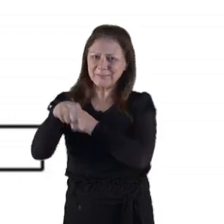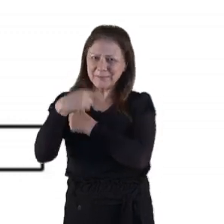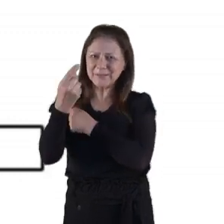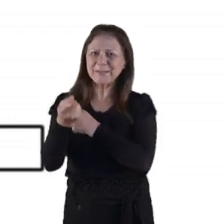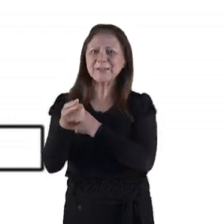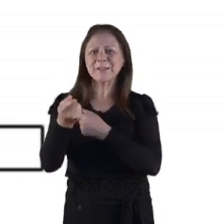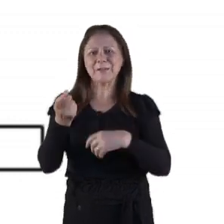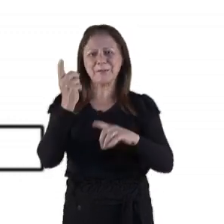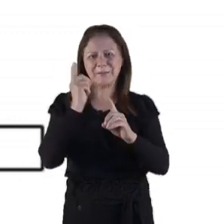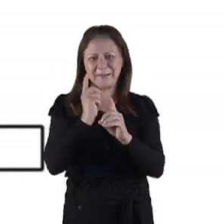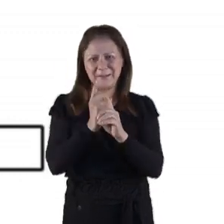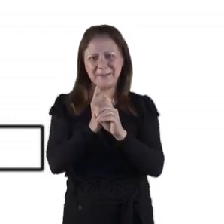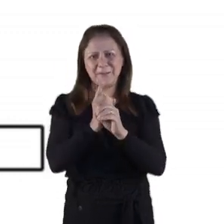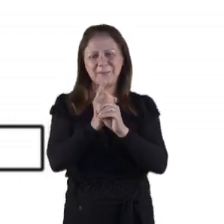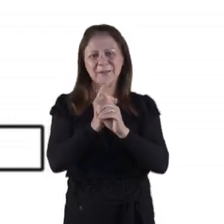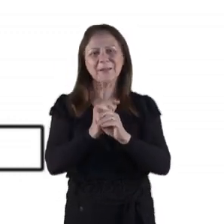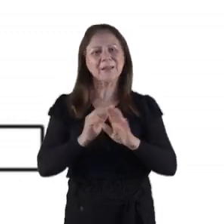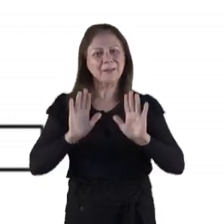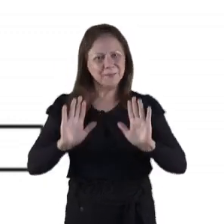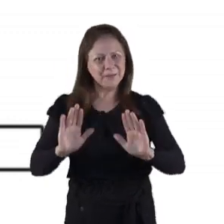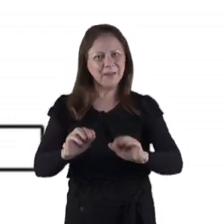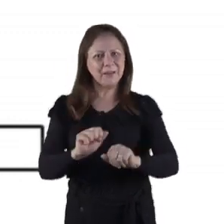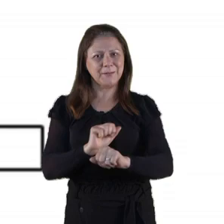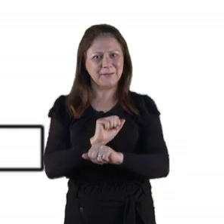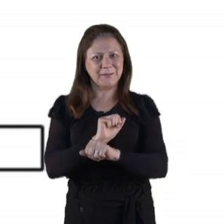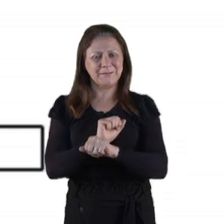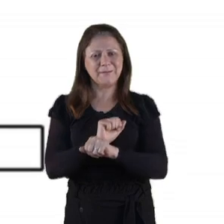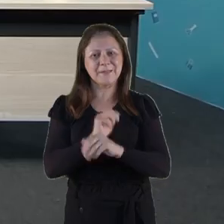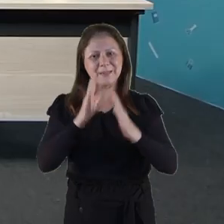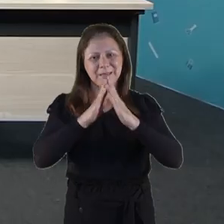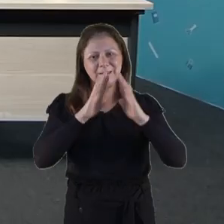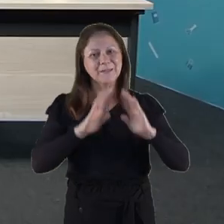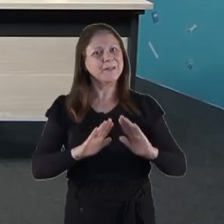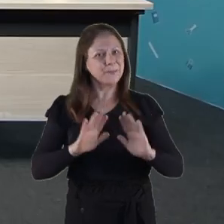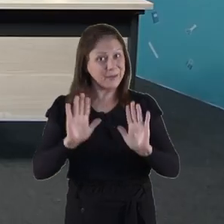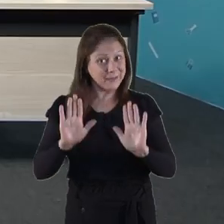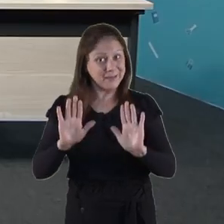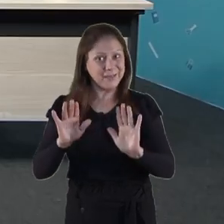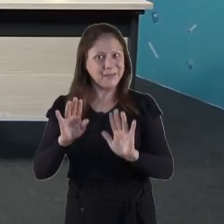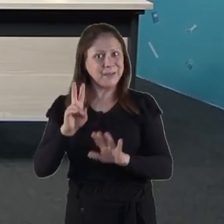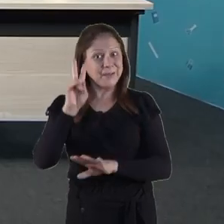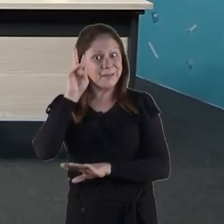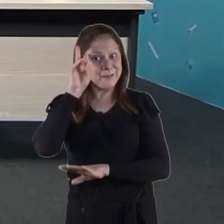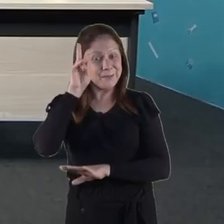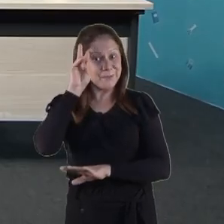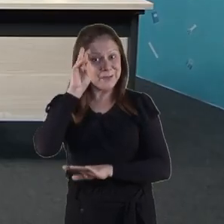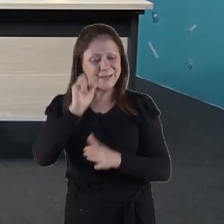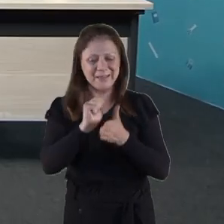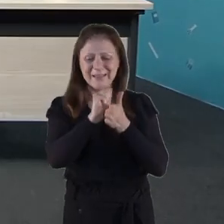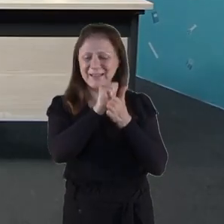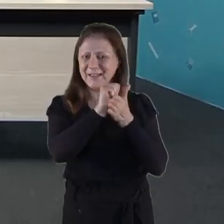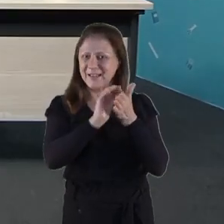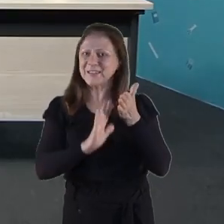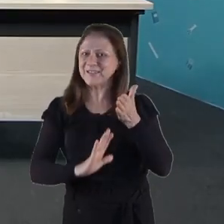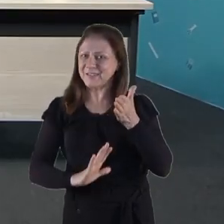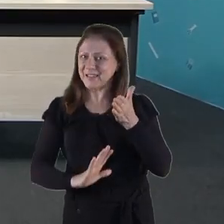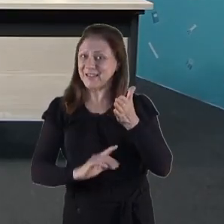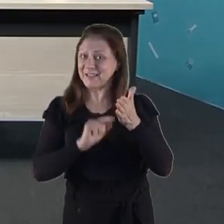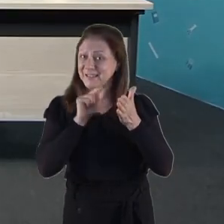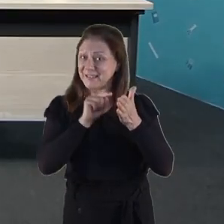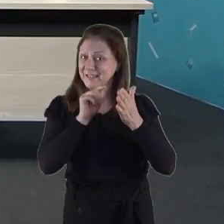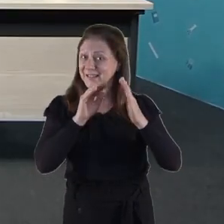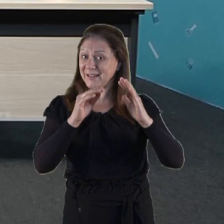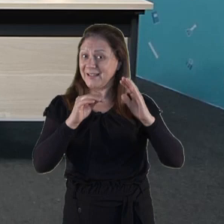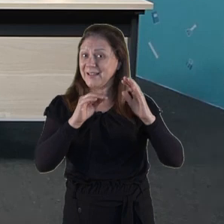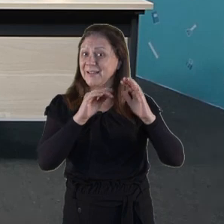encontre. Fiquem em casa, respeitem a quarentena e logo, logo a gente está junto. Acabei esquecendo de falar com vocês sobre os exercícios da plataforma Escola em Casa,